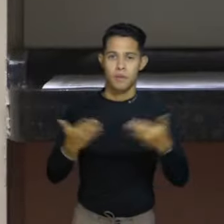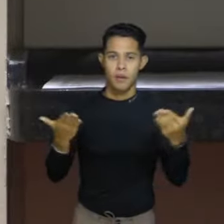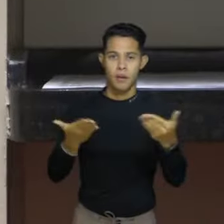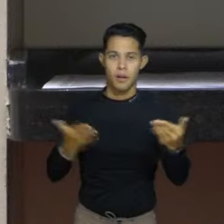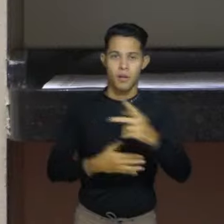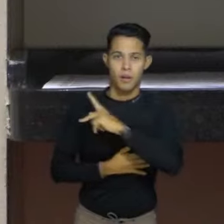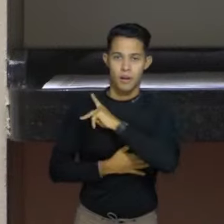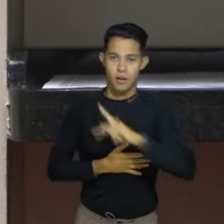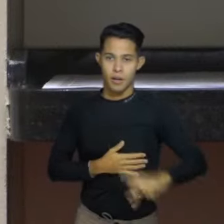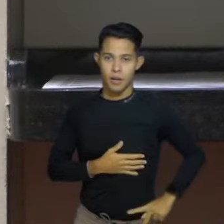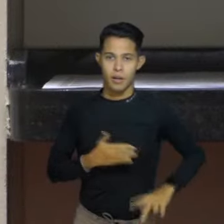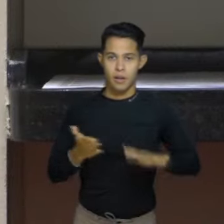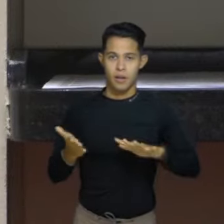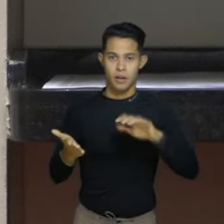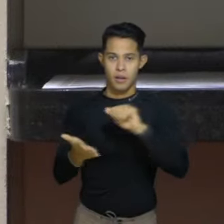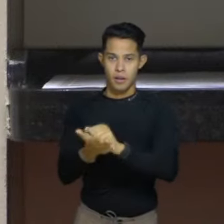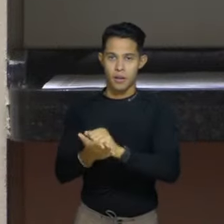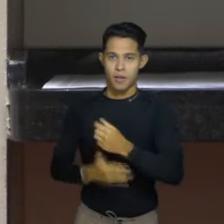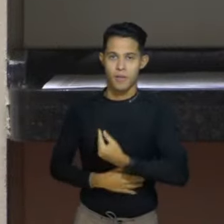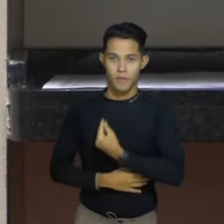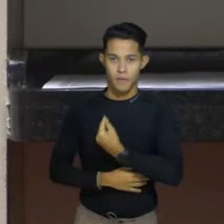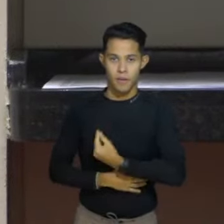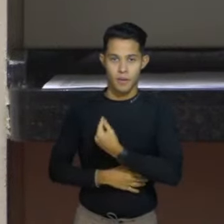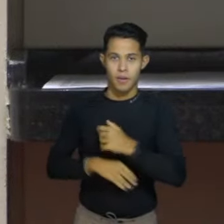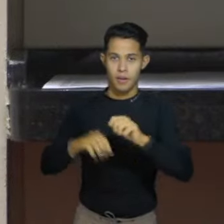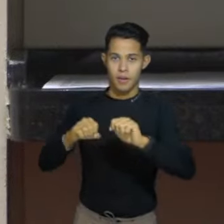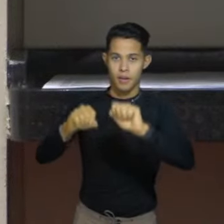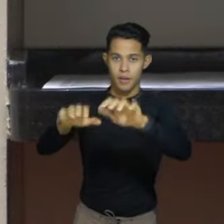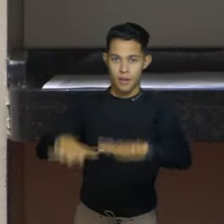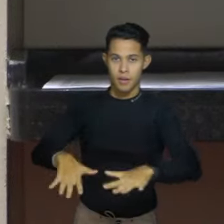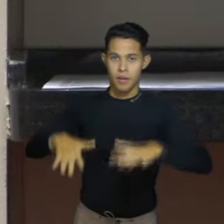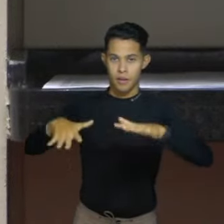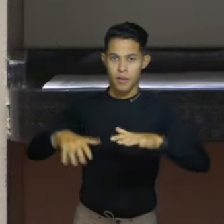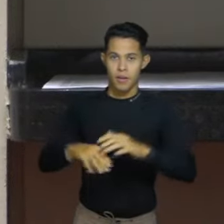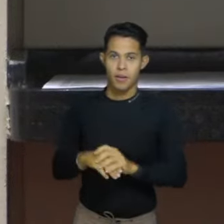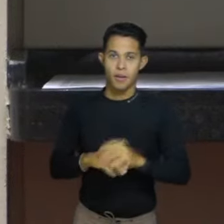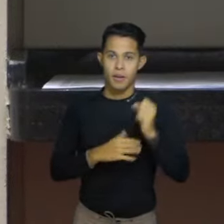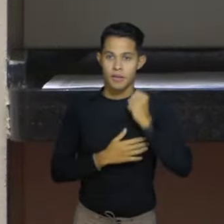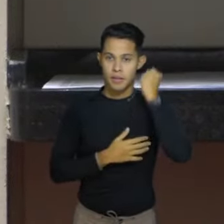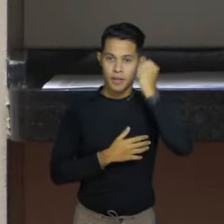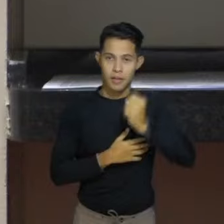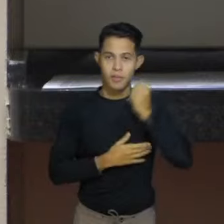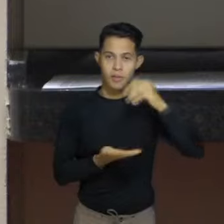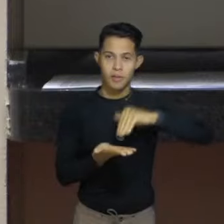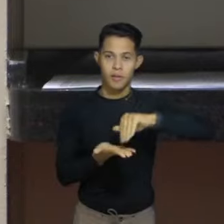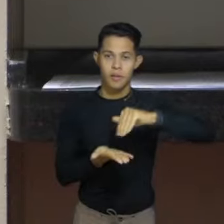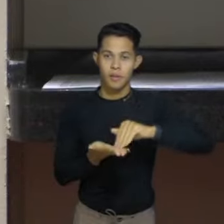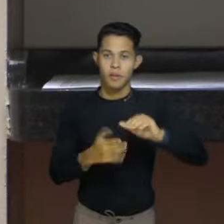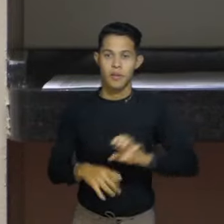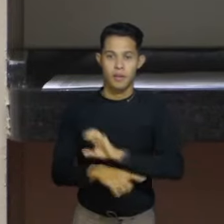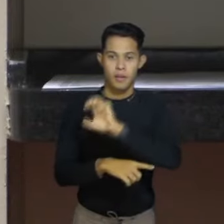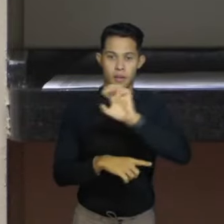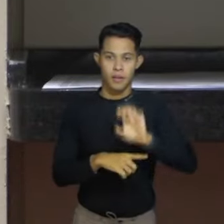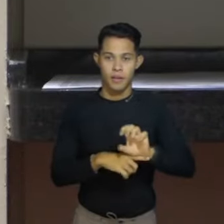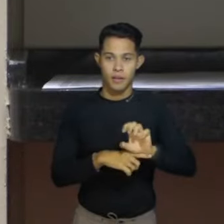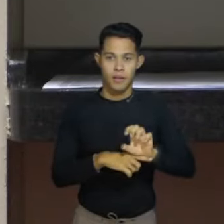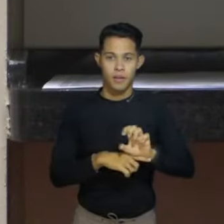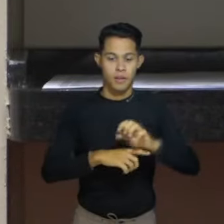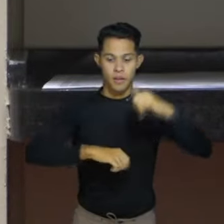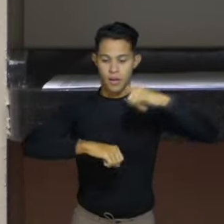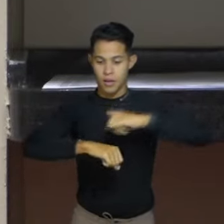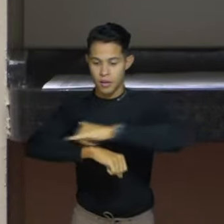alegria a presença aqui no Parlamento nosso suplente de senadores secretário de estado de portos aeroportos